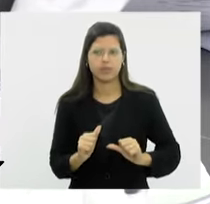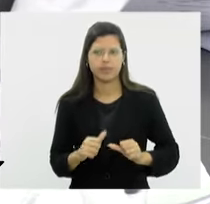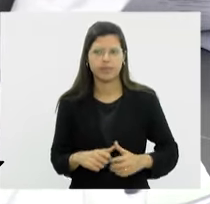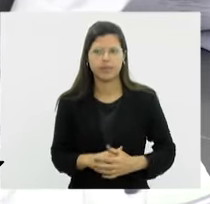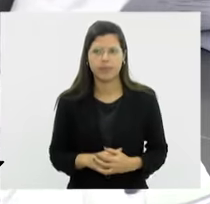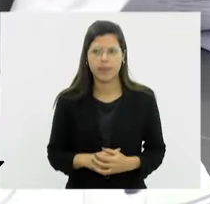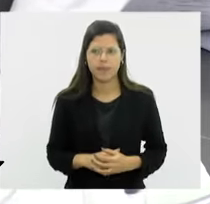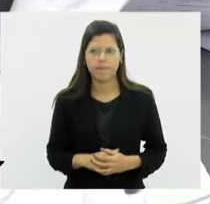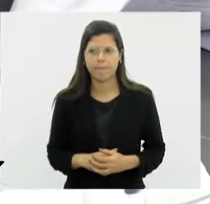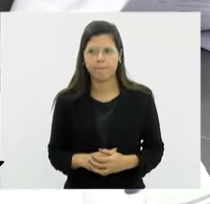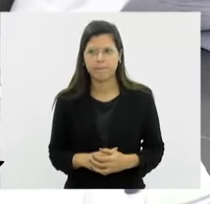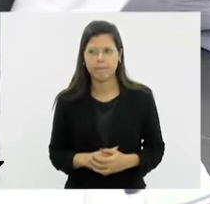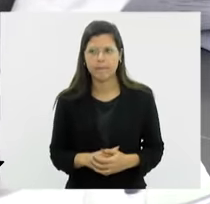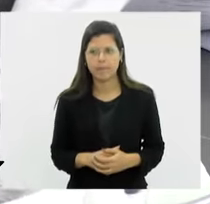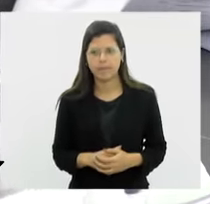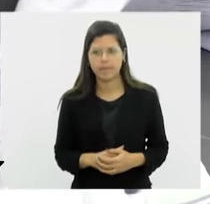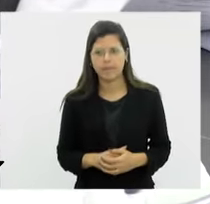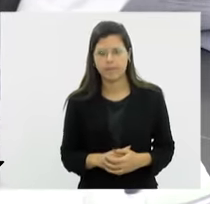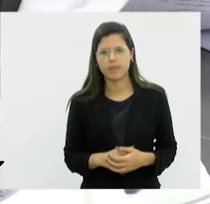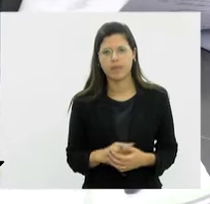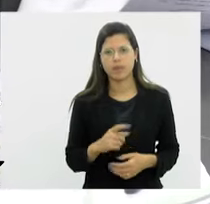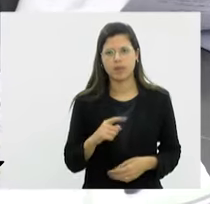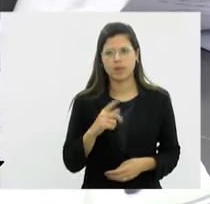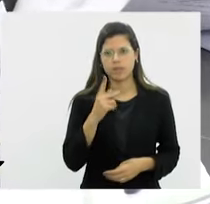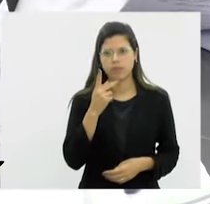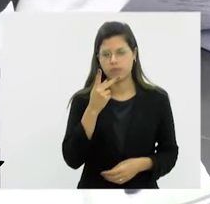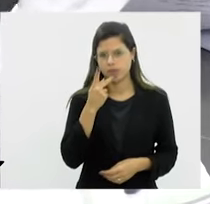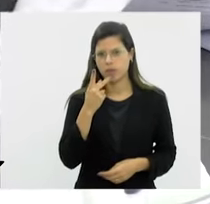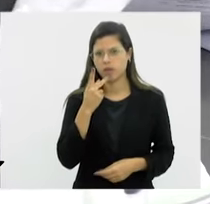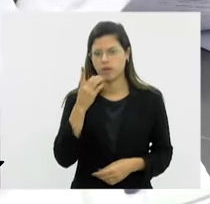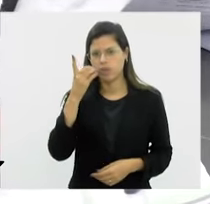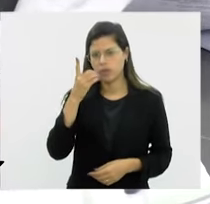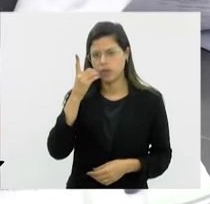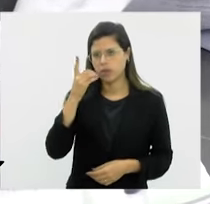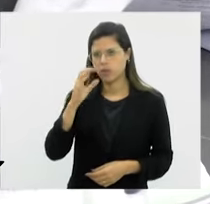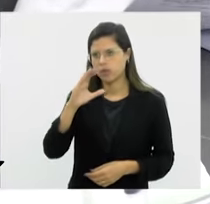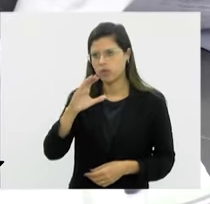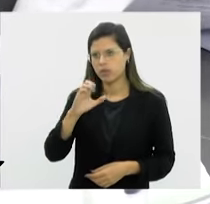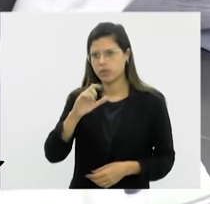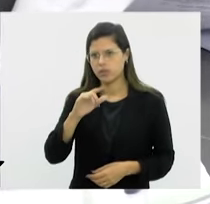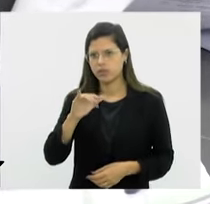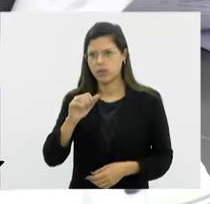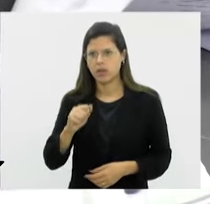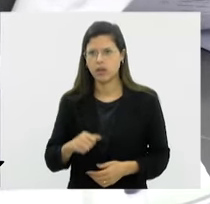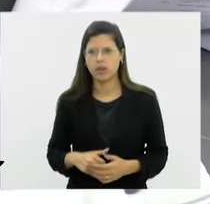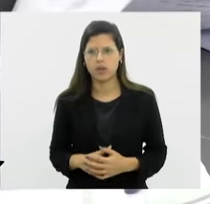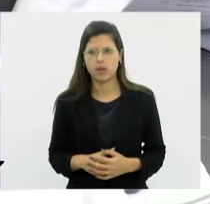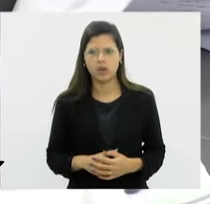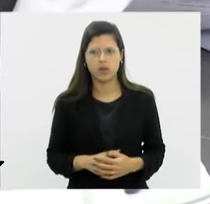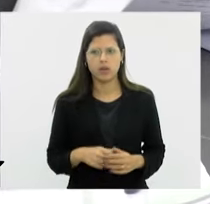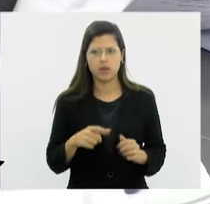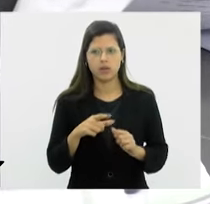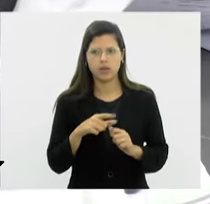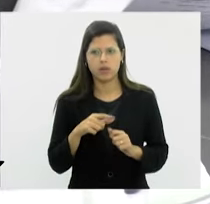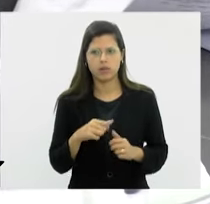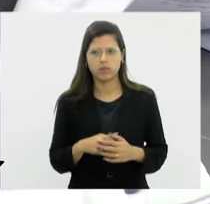é mencionado pela, foi mencionado pela doutora Célia no outro aspecto também. É, o artigo 10. O artigo 11.